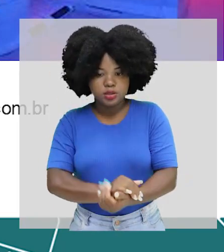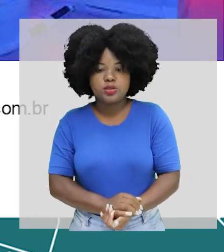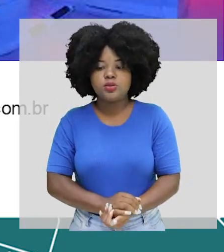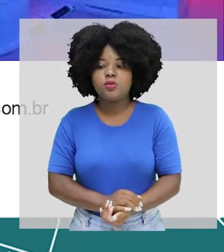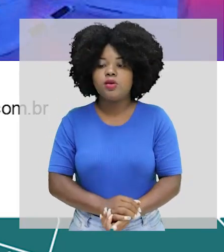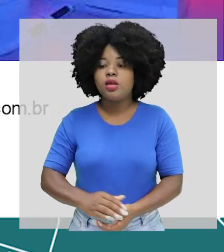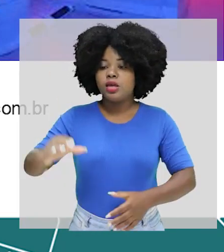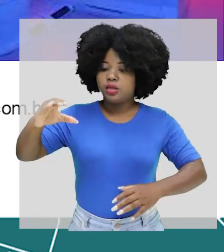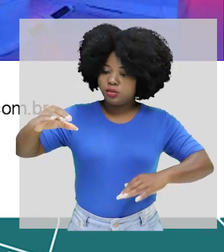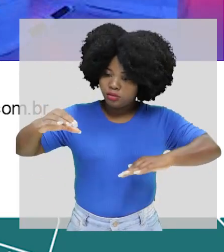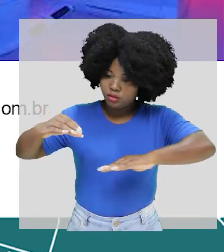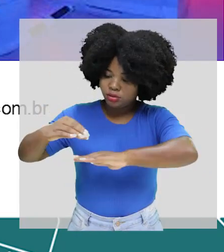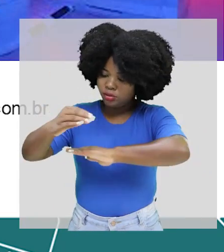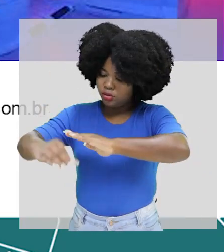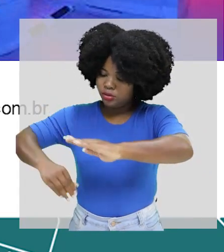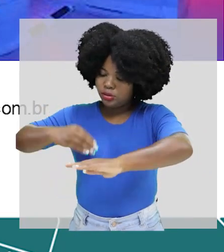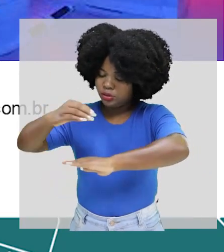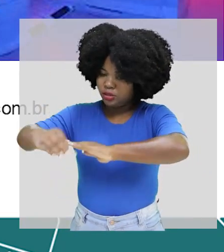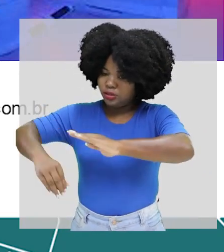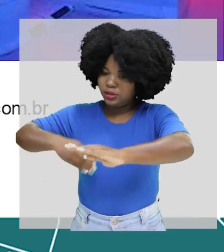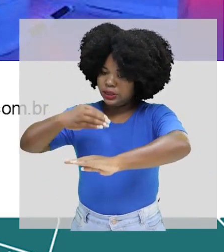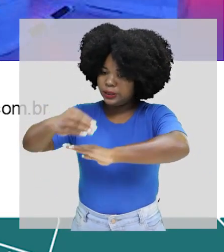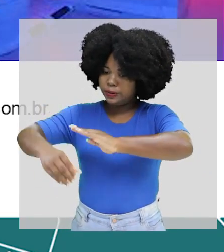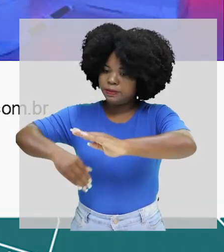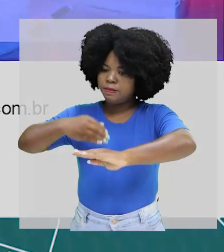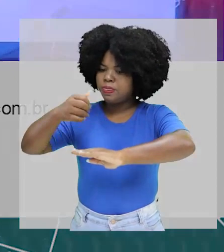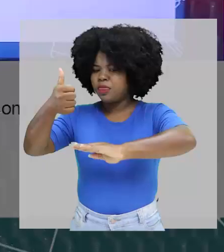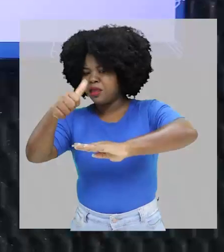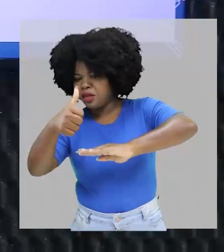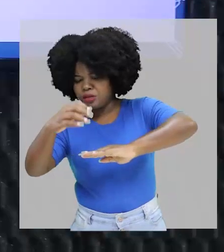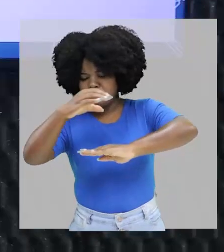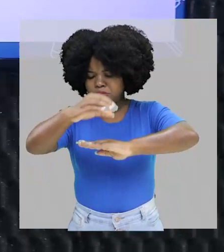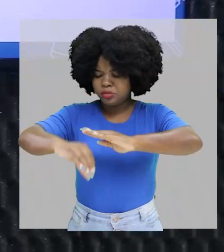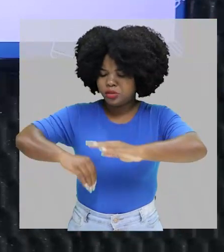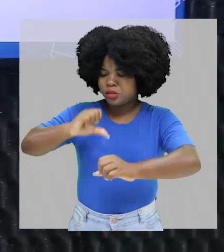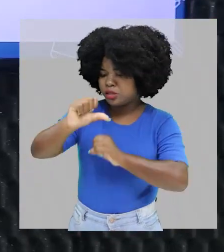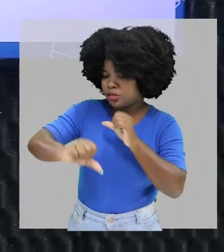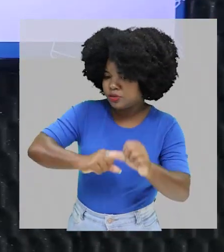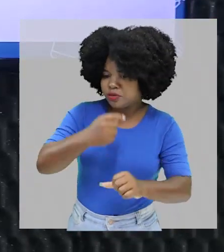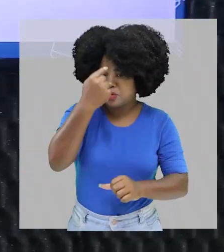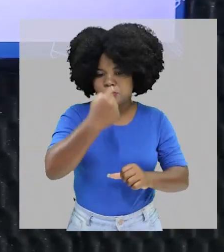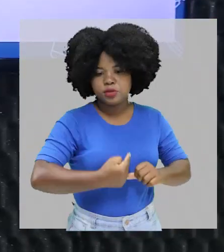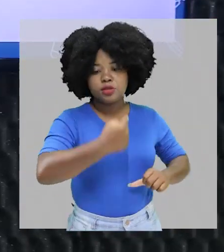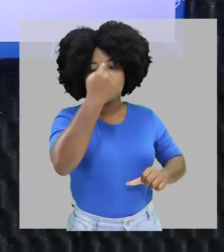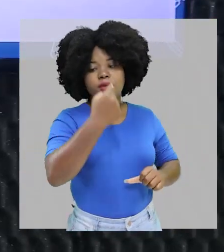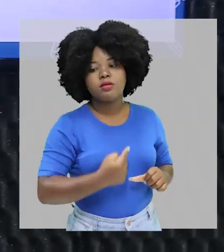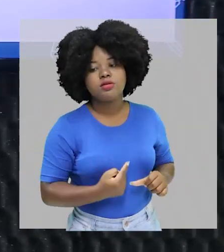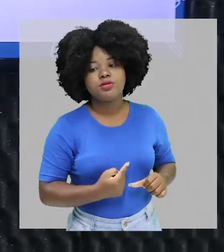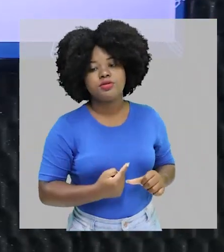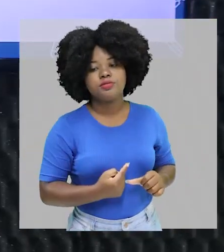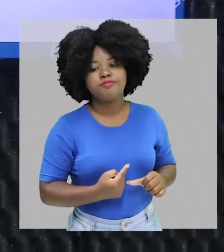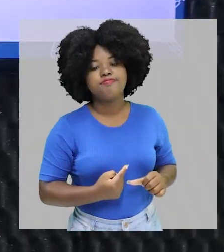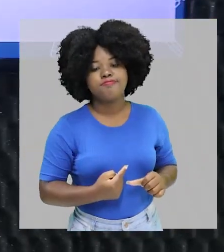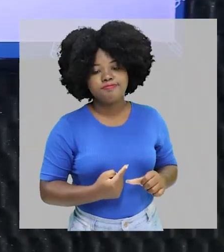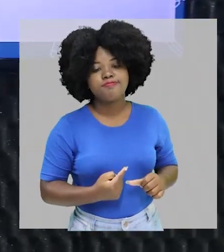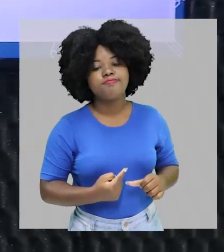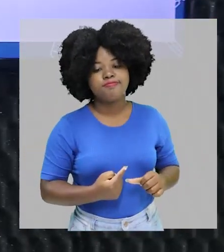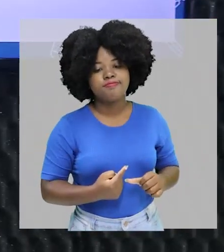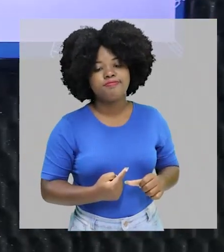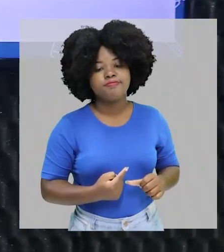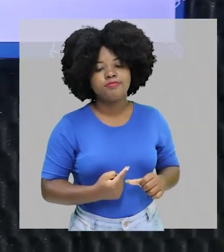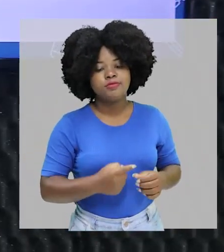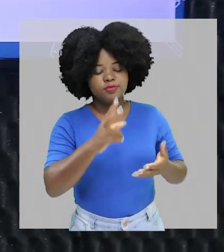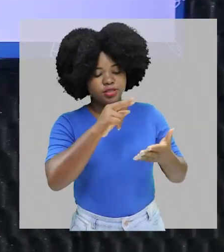radiação emitida pelo paciente, transformando em imagens cintilográficas, em conjunto com